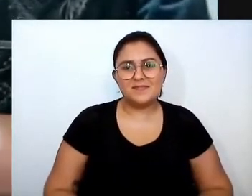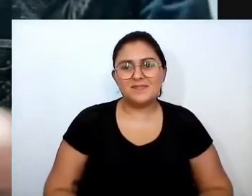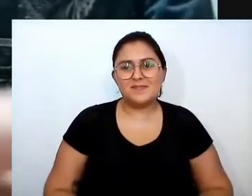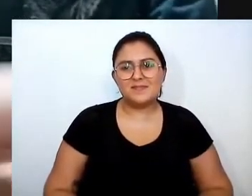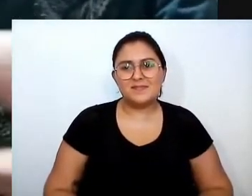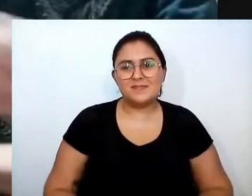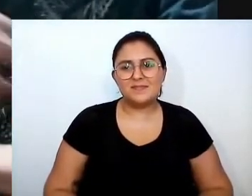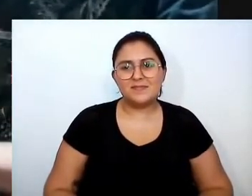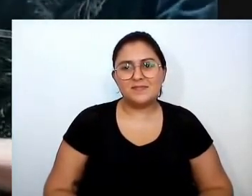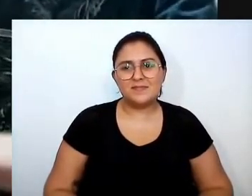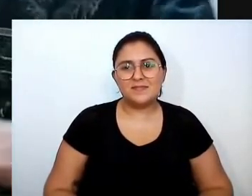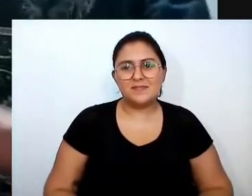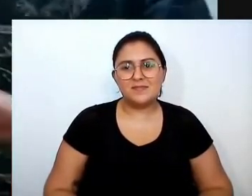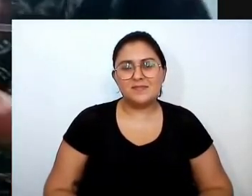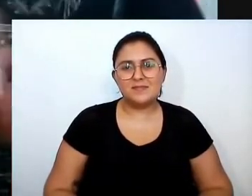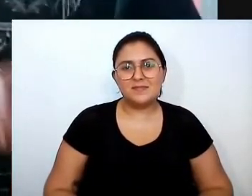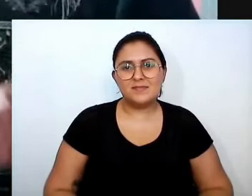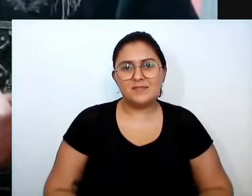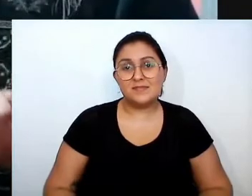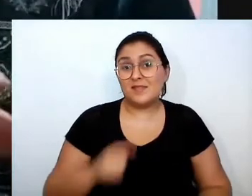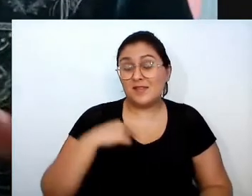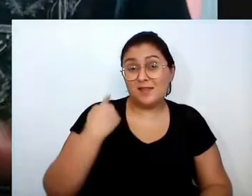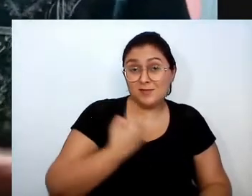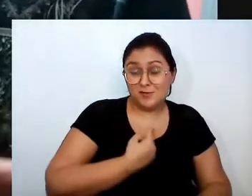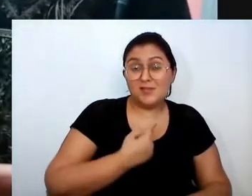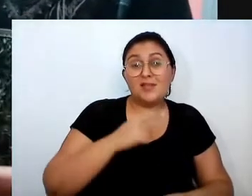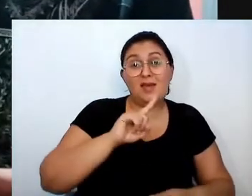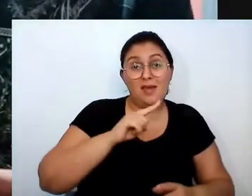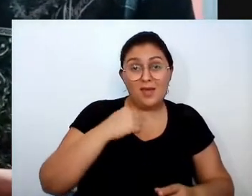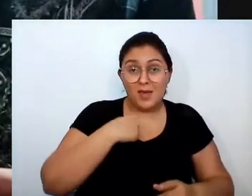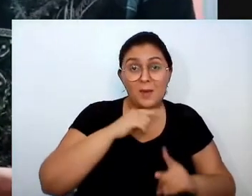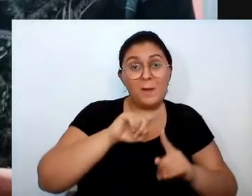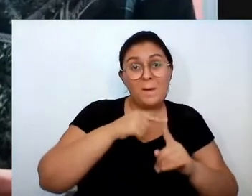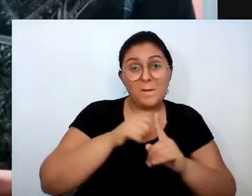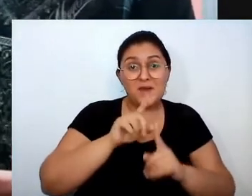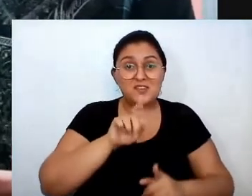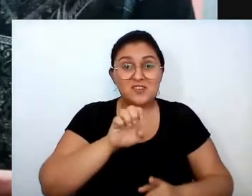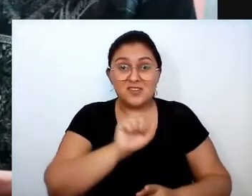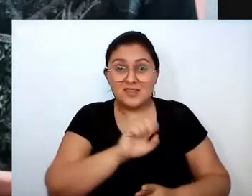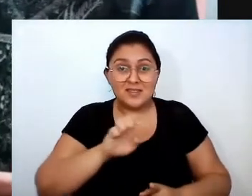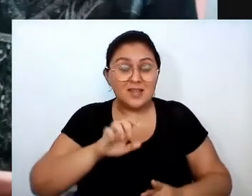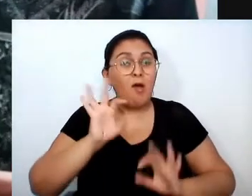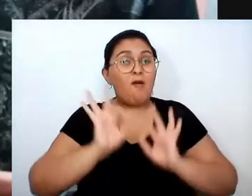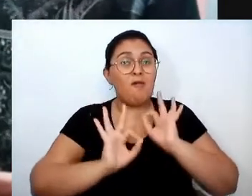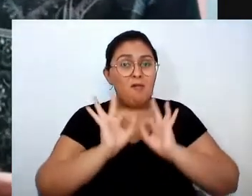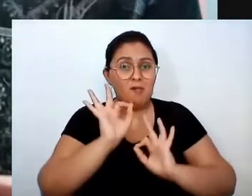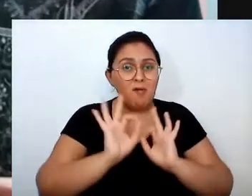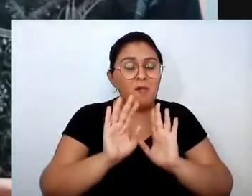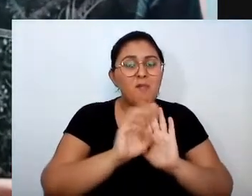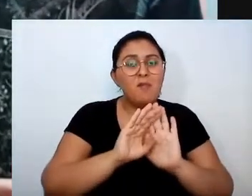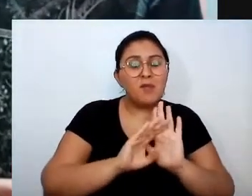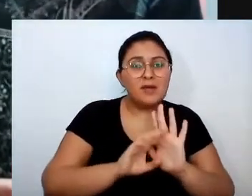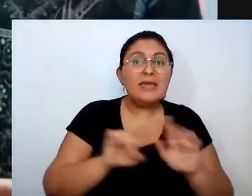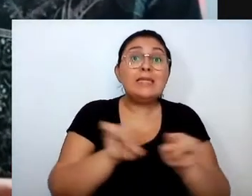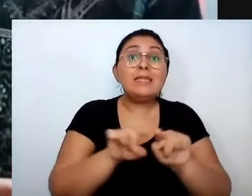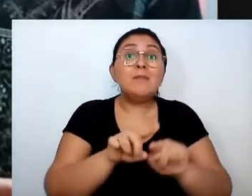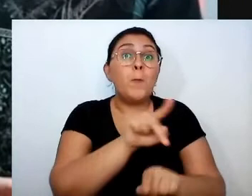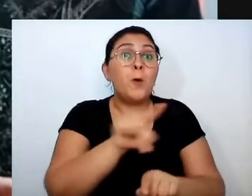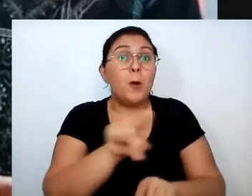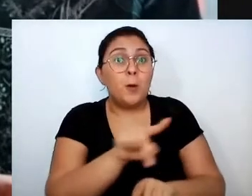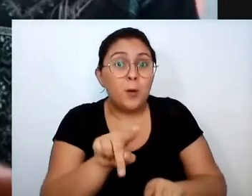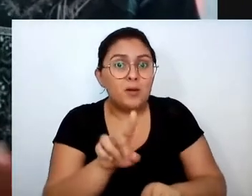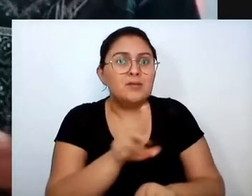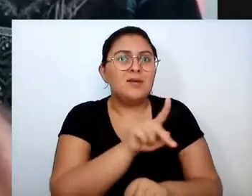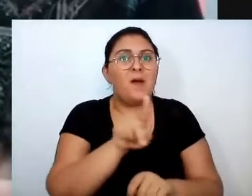foi preparou o repertório, né, junto com o professor da gente, que é o professor Eugênio, o mesmo professor. Sim, Daí